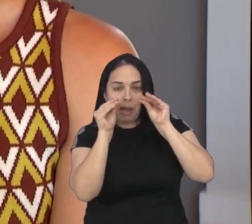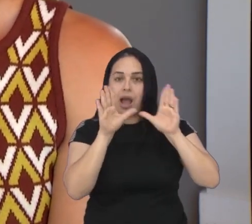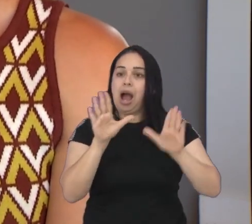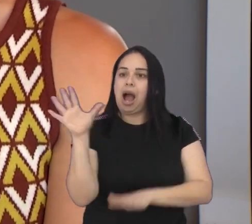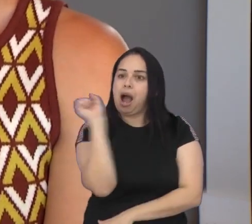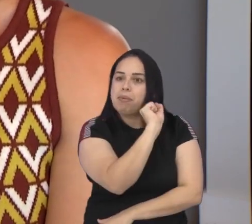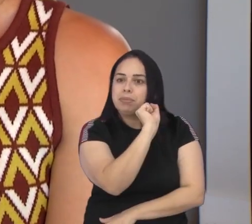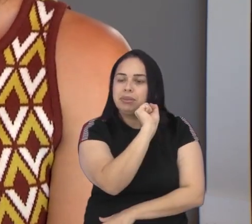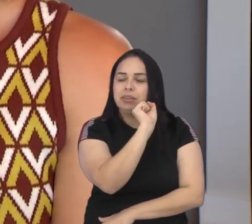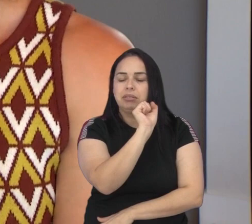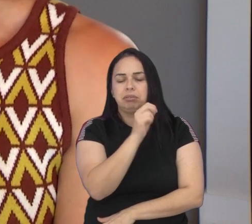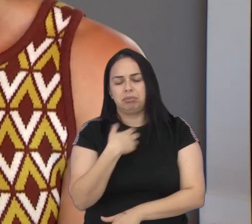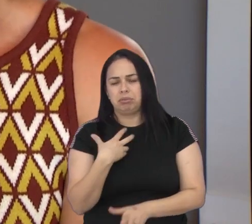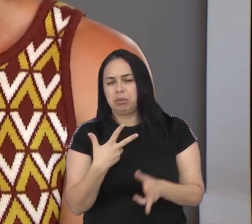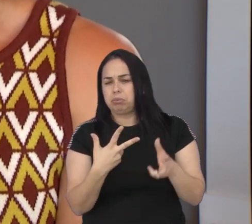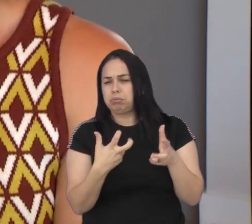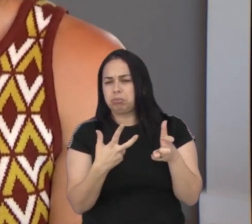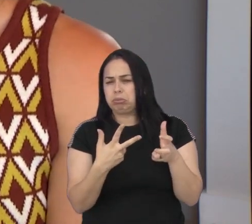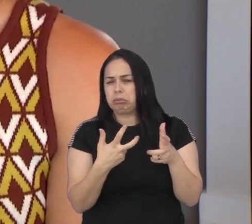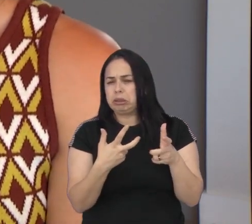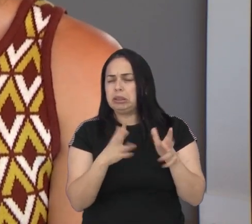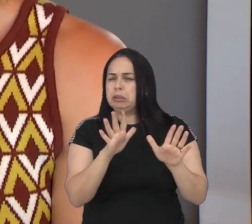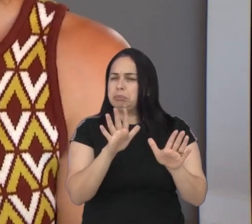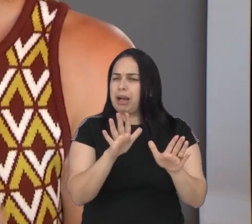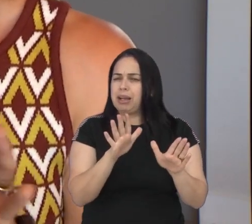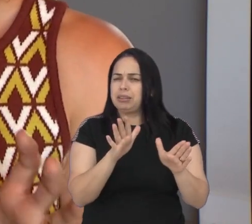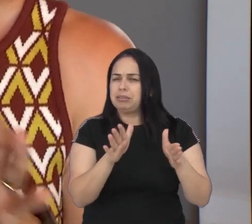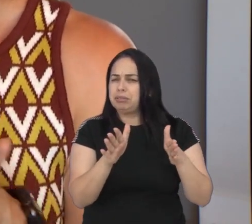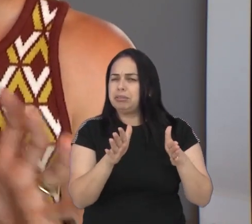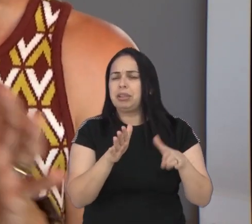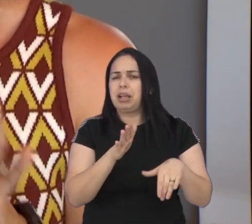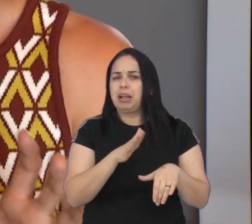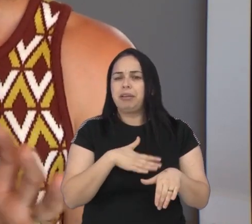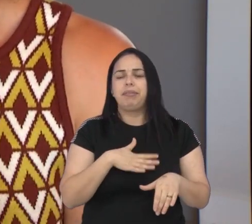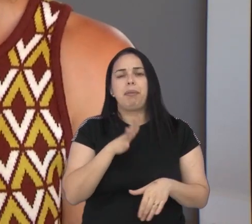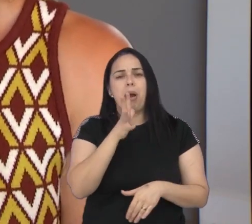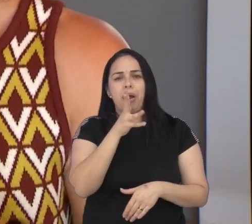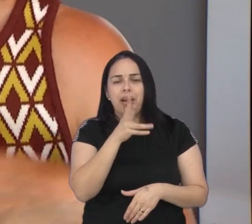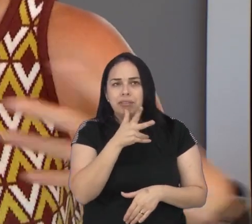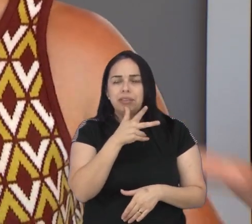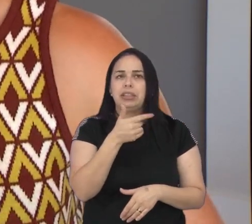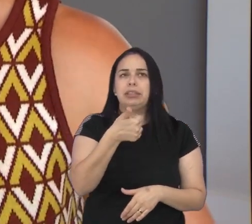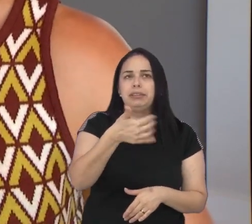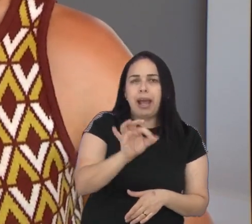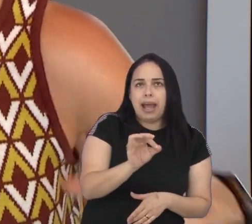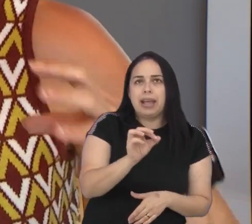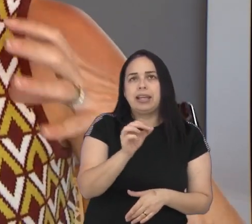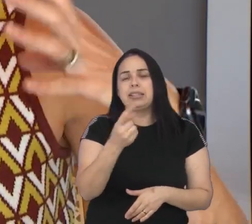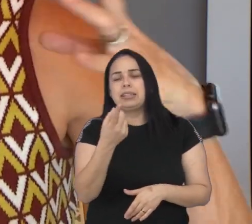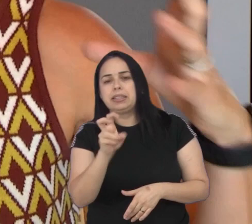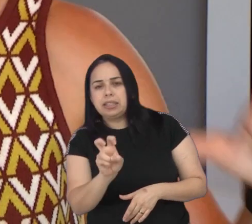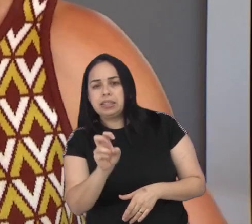E apagadinhas rápidas, assim, que começou a chamar a atenção, mas eram bem espaçadas, né? Demorava ali, a cada 10, 15 minutos ele dava